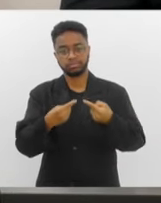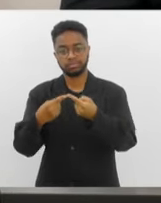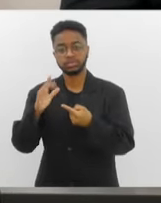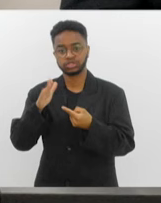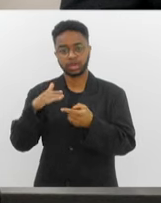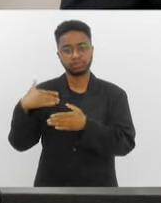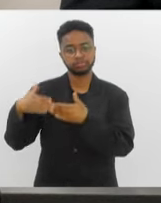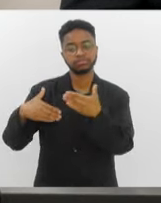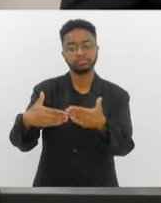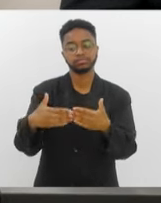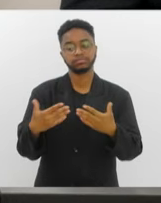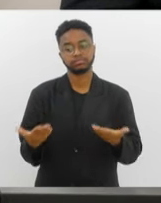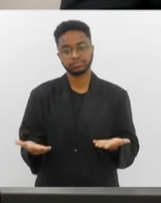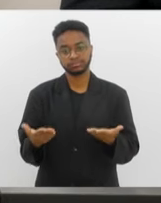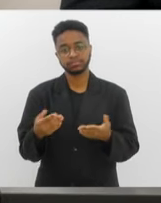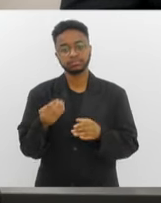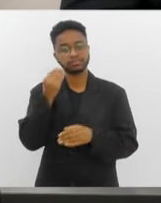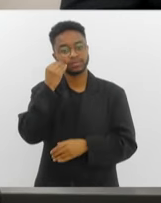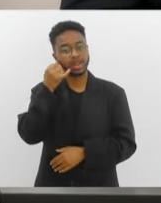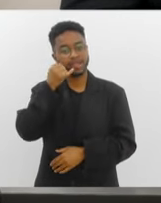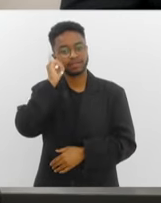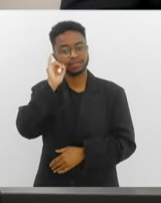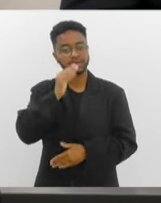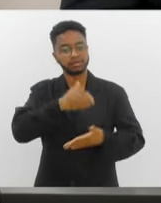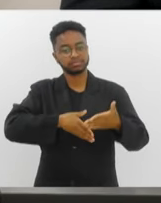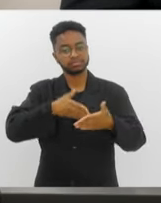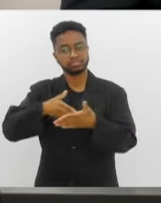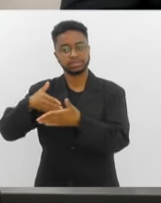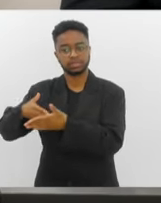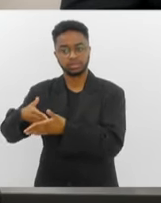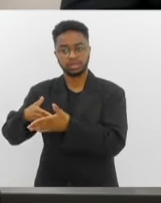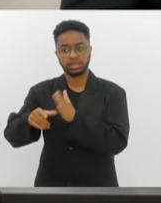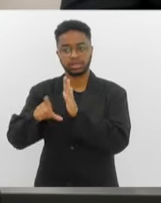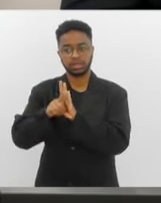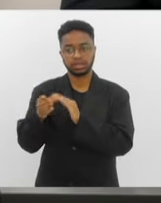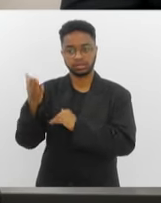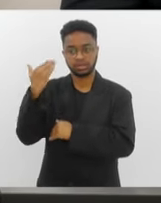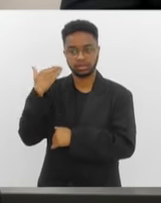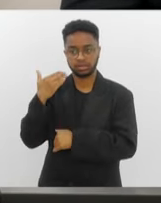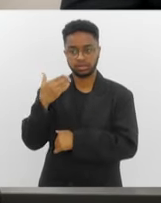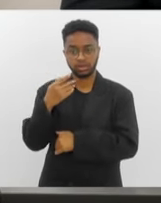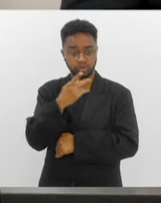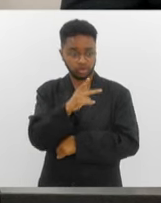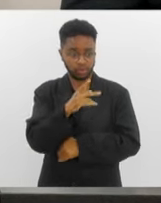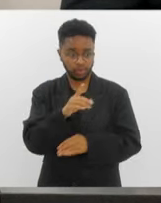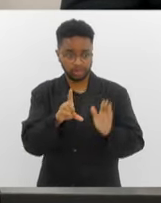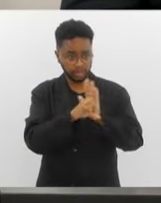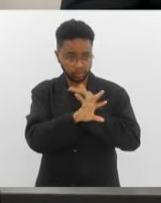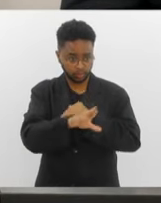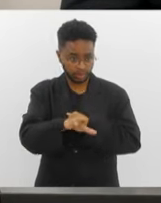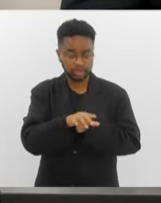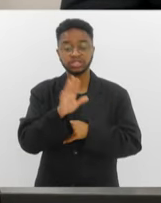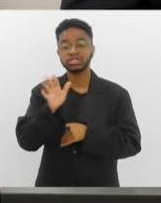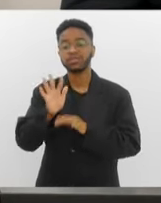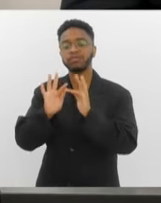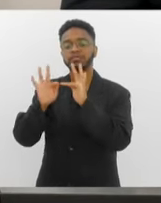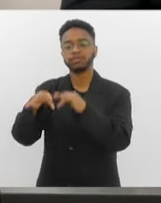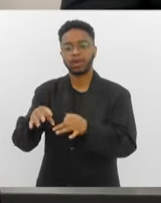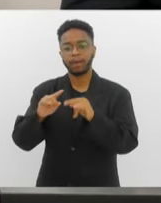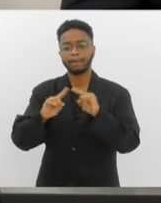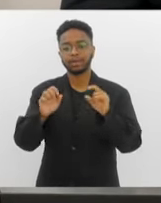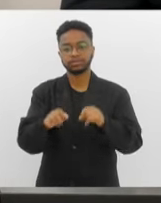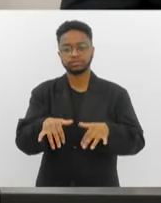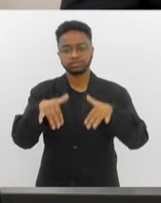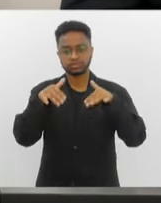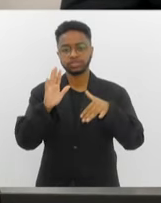evoluída. Então, para não criar um obstáculo numa lei que é anterior... O voto não é lei ainda? Não é lei ainda. Ah. Ele já está em fase final de plenário,